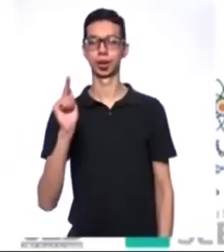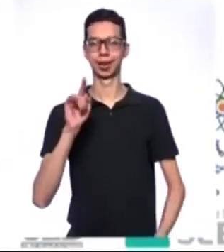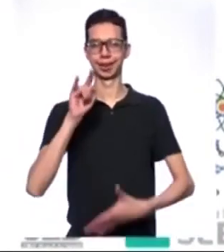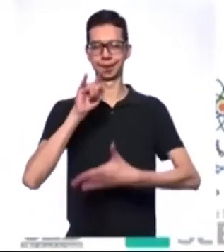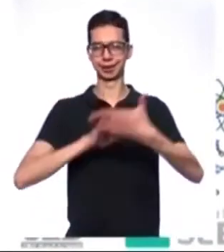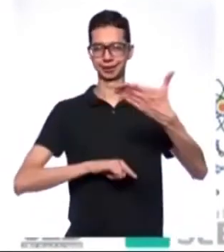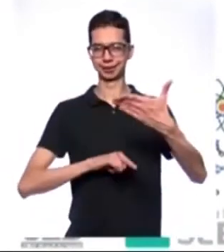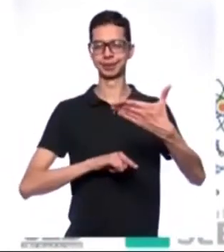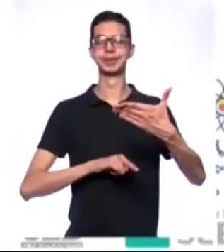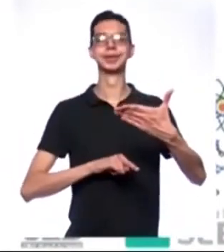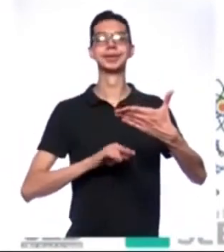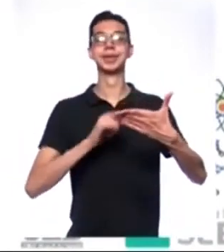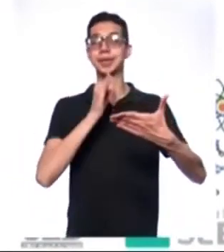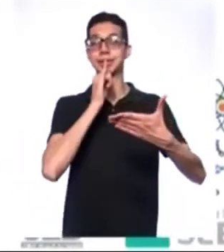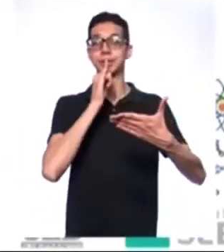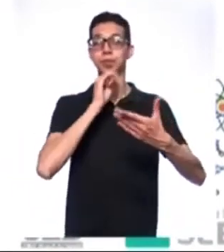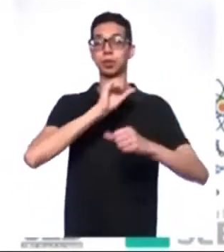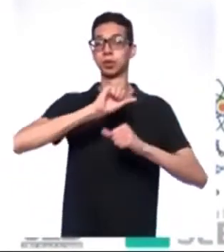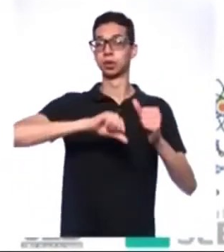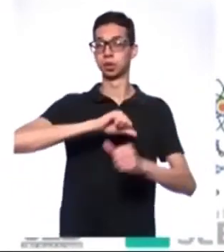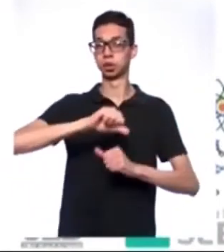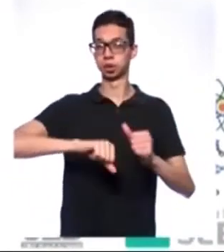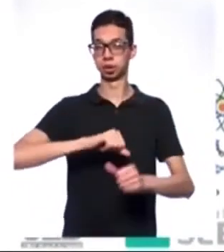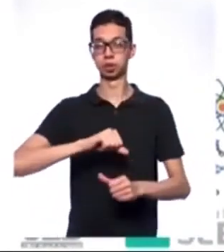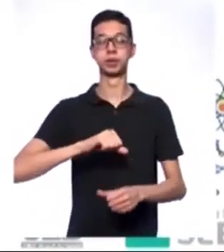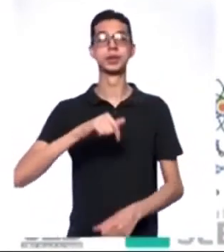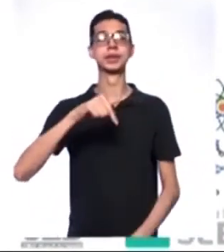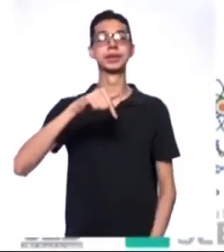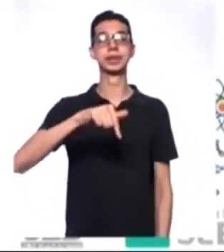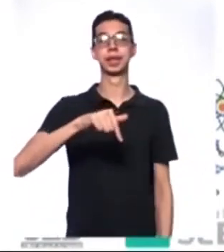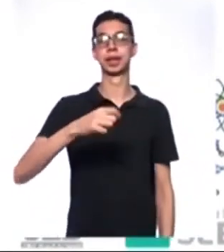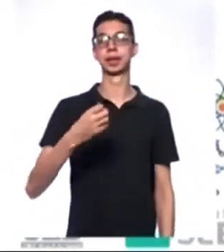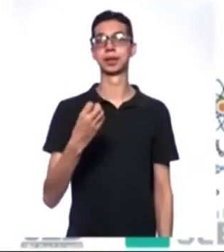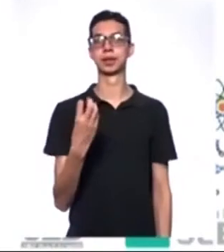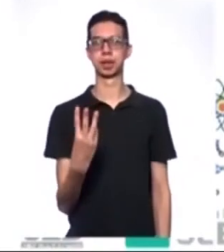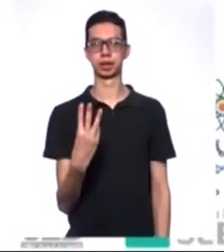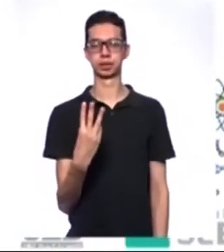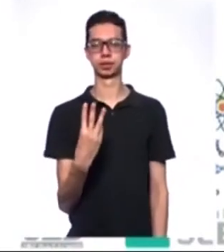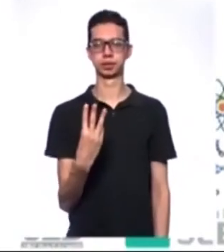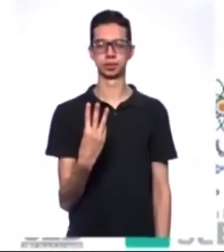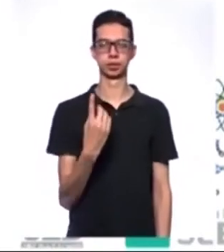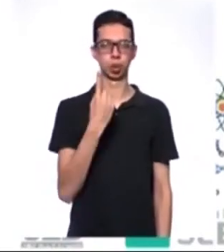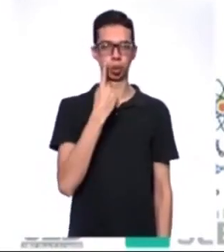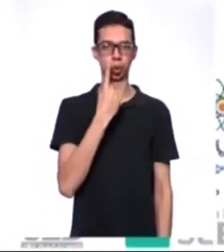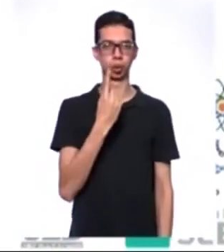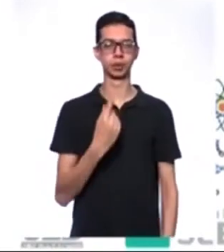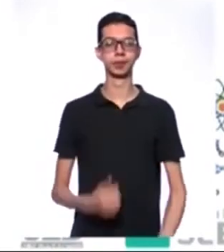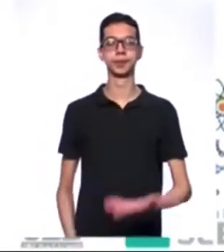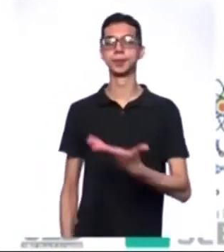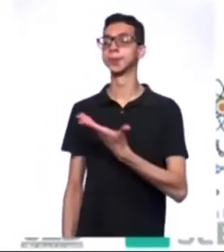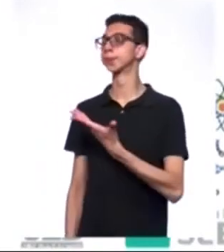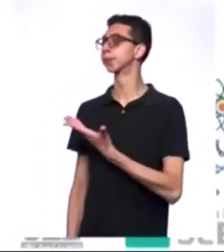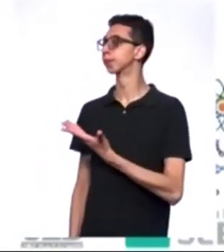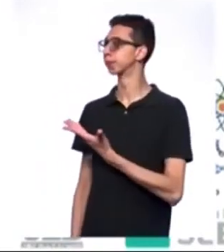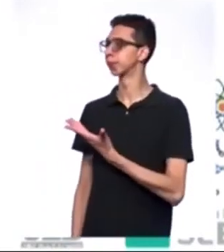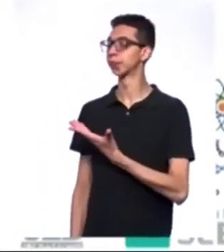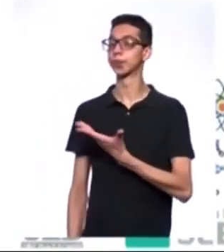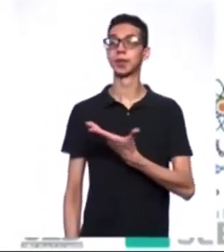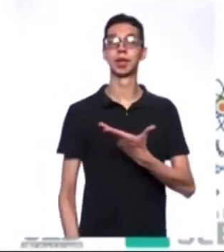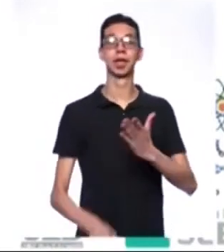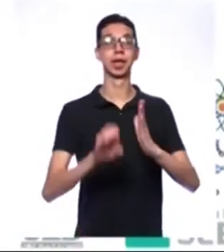seja a o anagrama de posição 73 gente ó e esse exercício